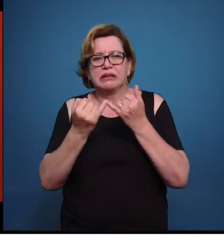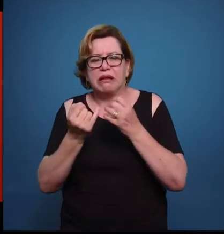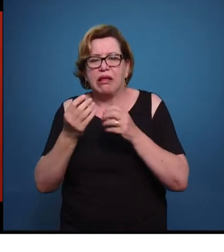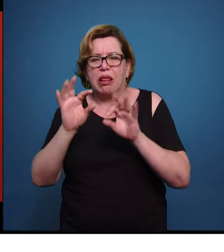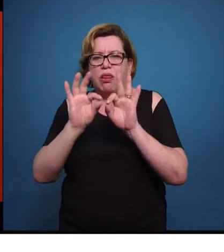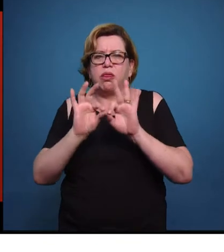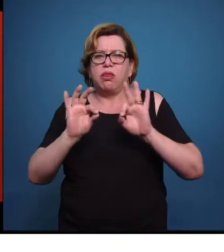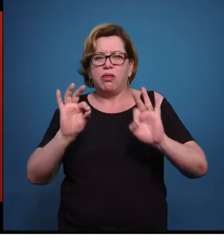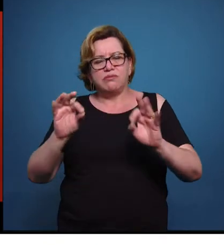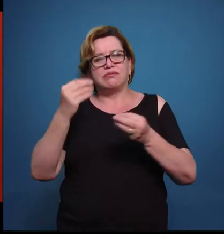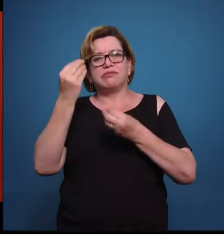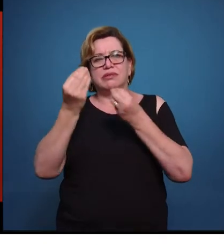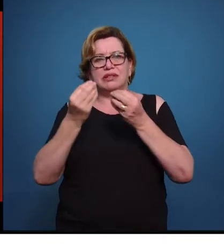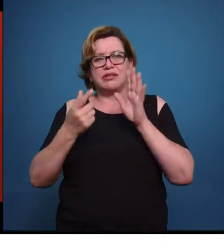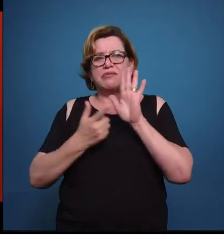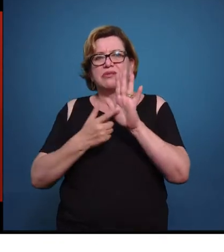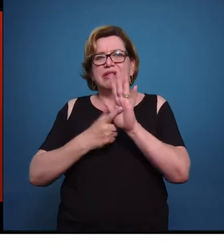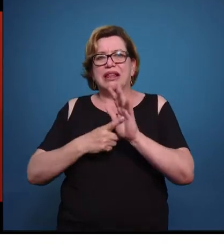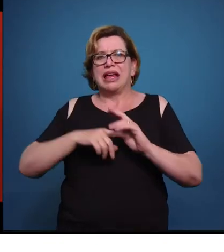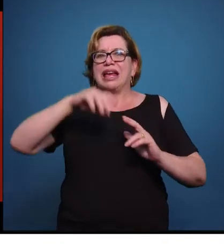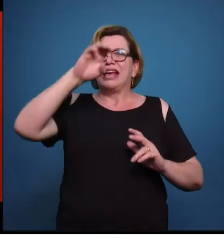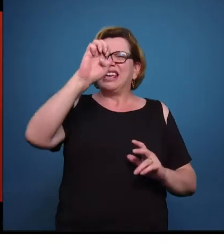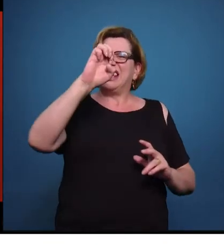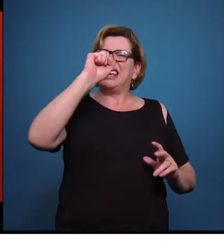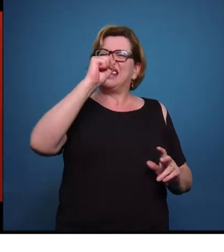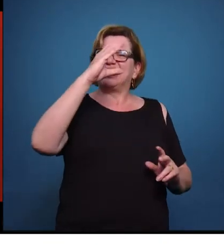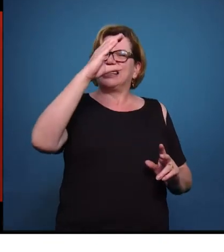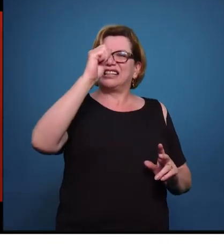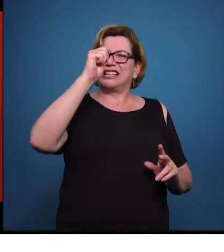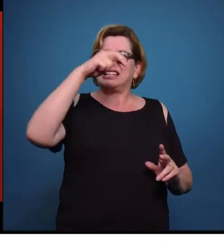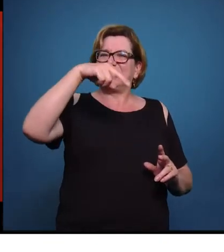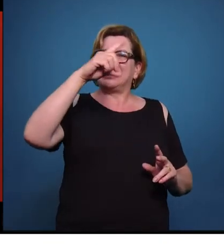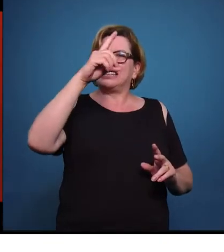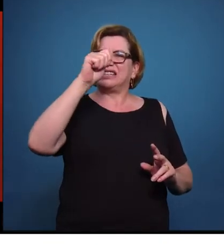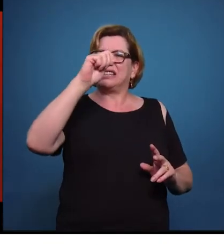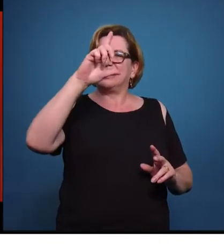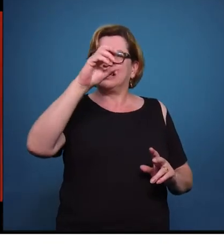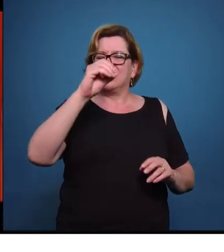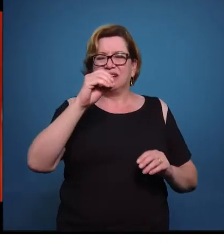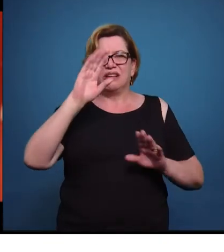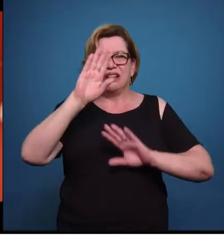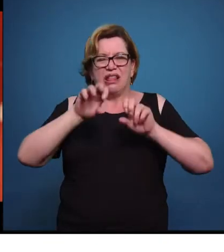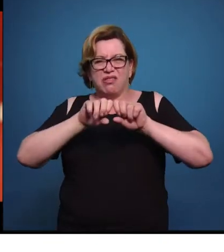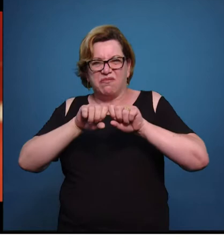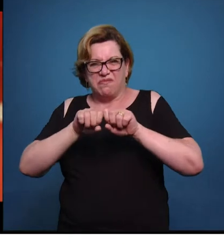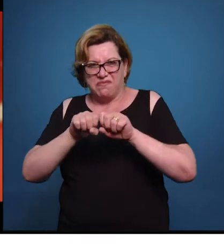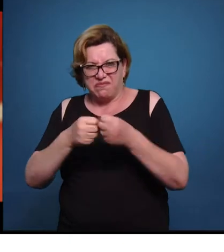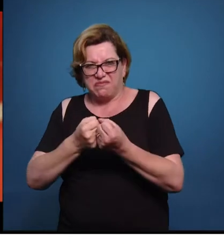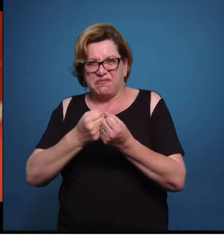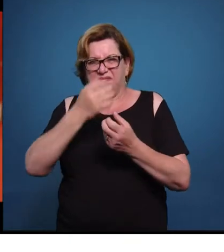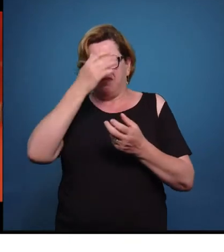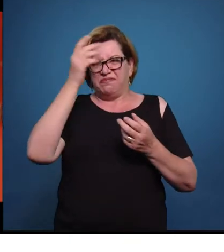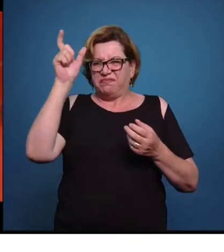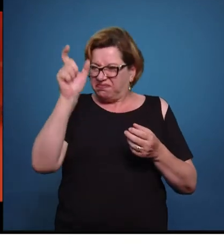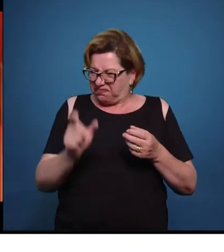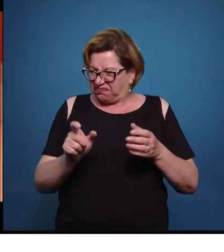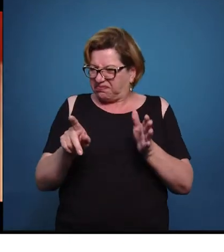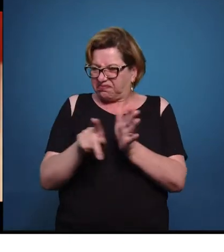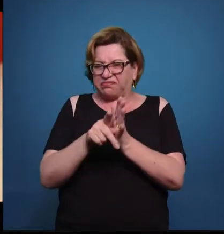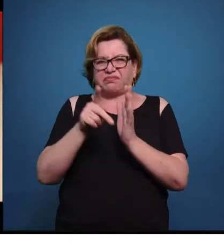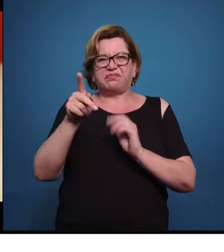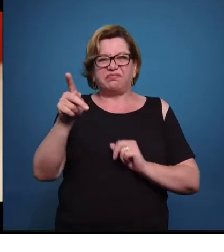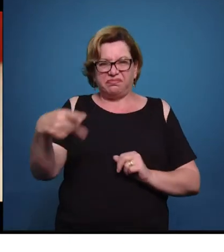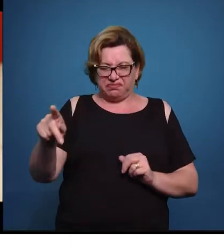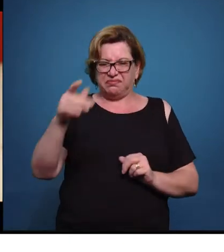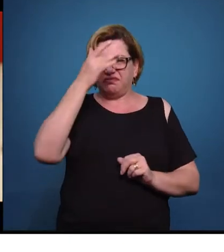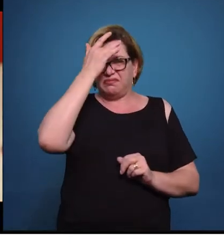raso, que busca a notícia escandalosa, que busca expor a imagem, às vezes denegrir a imagem das pessoas, isso não vale a